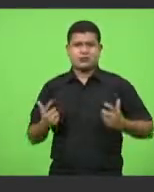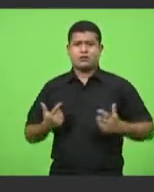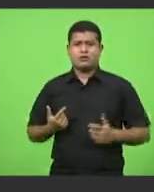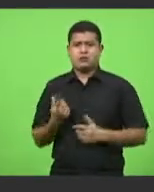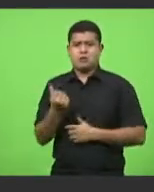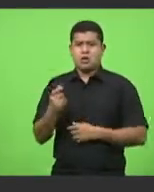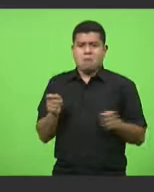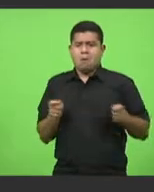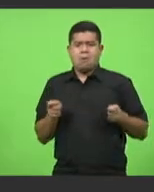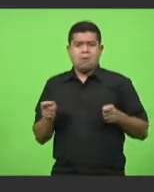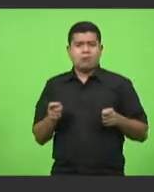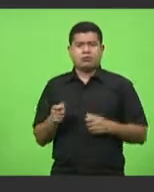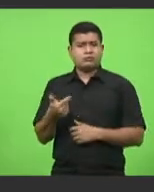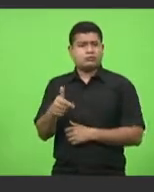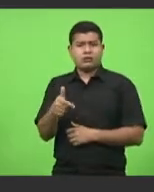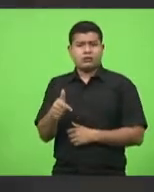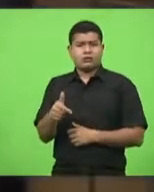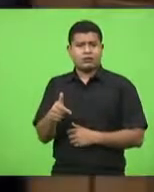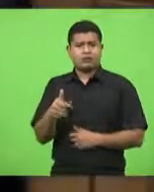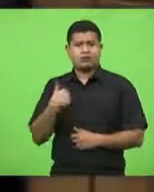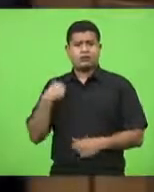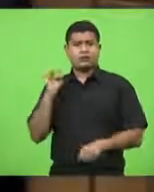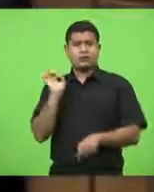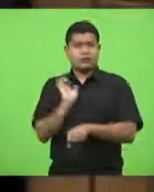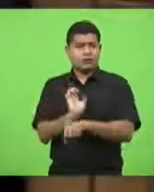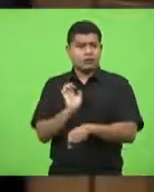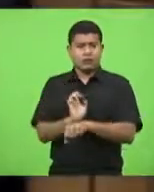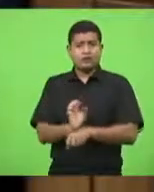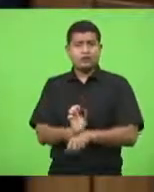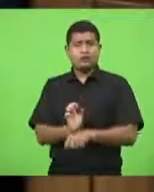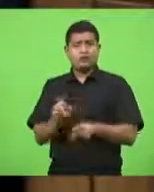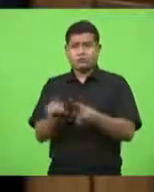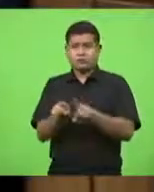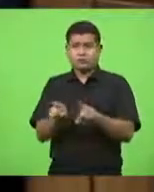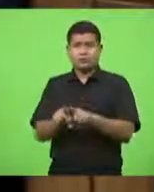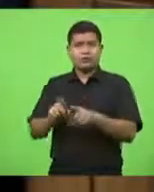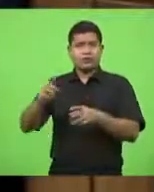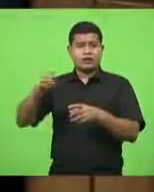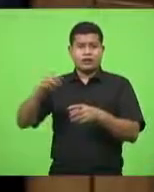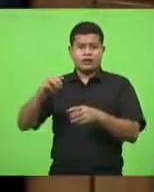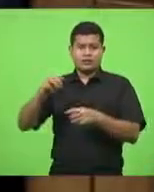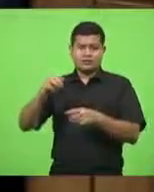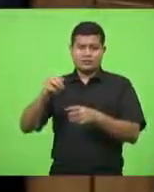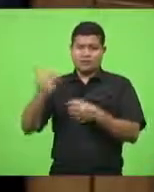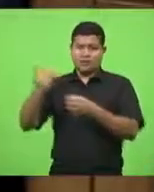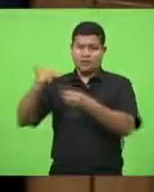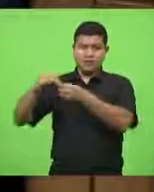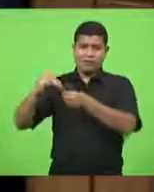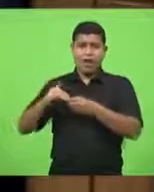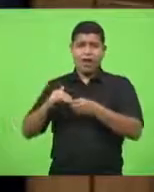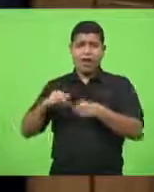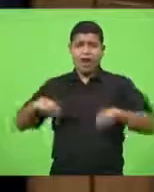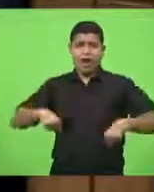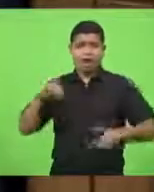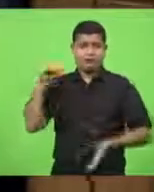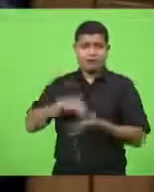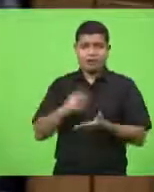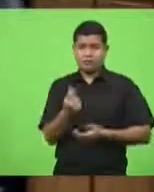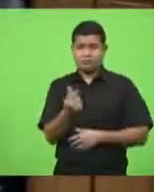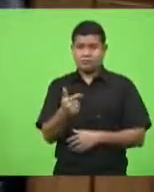nem nos estados, nem nos municípios. Não faltou dinheiro. Aqui na Assembleia mesmo, o